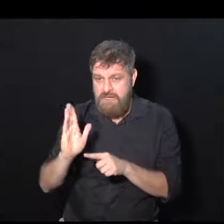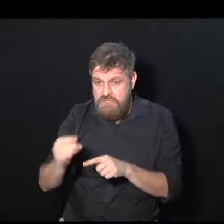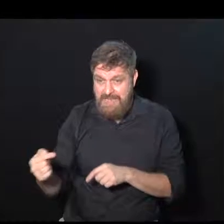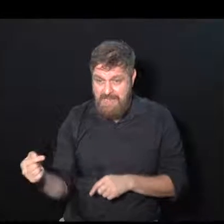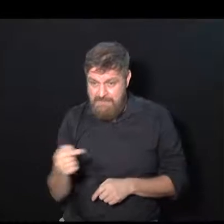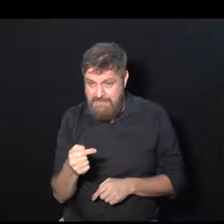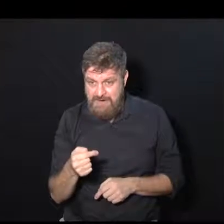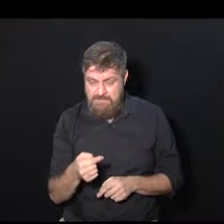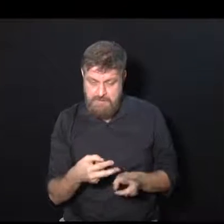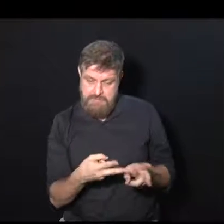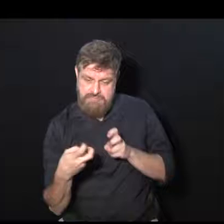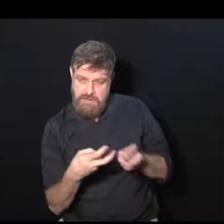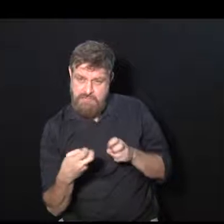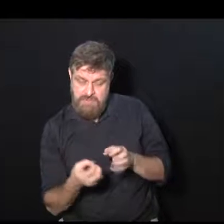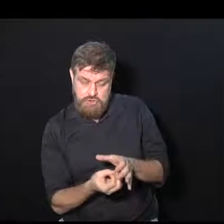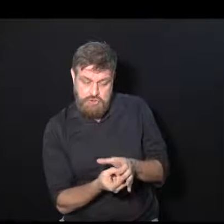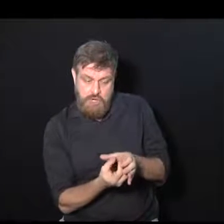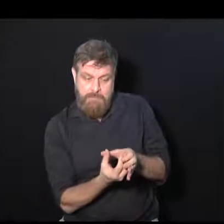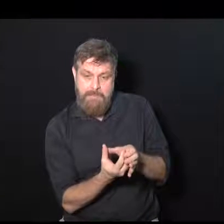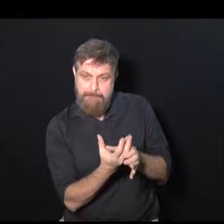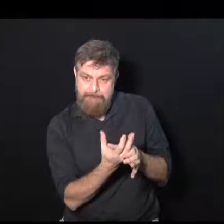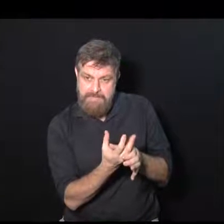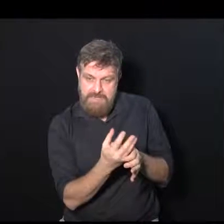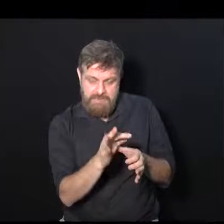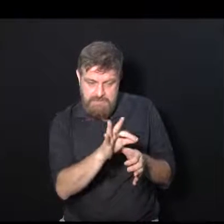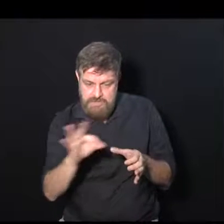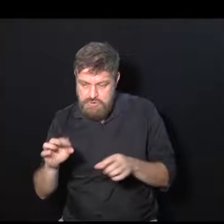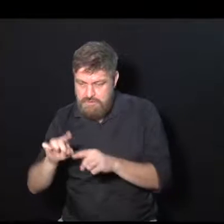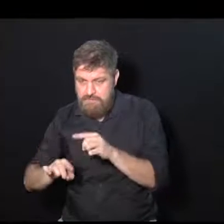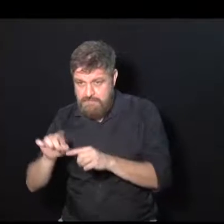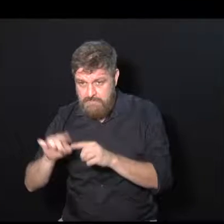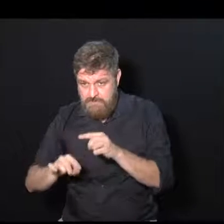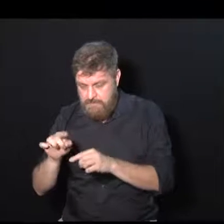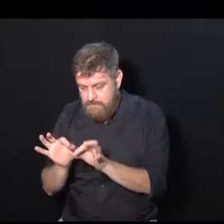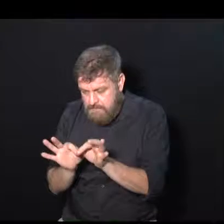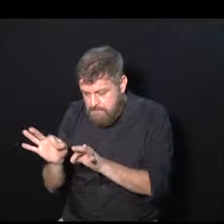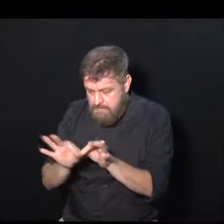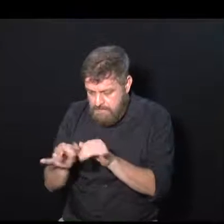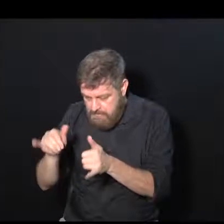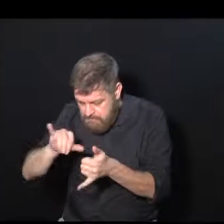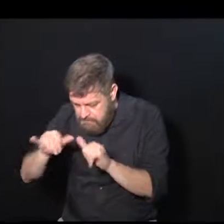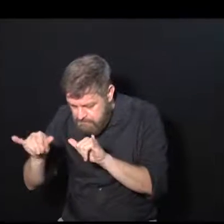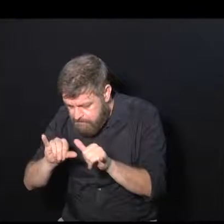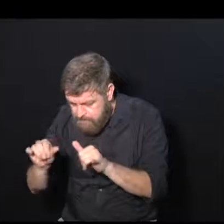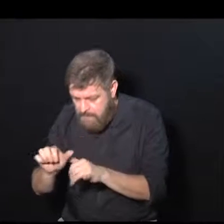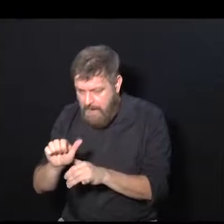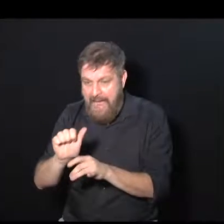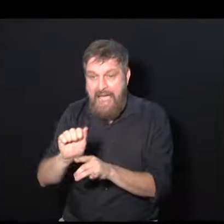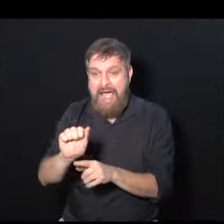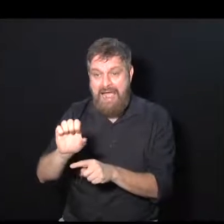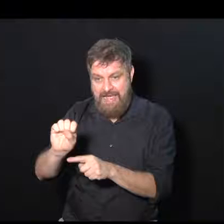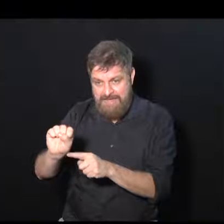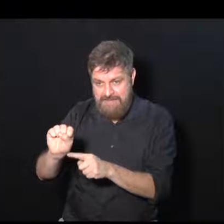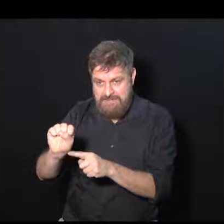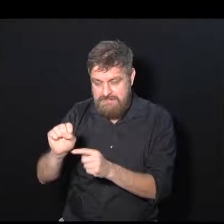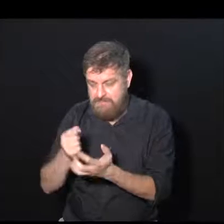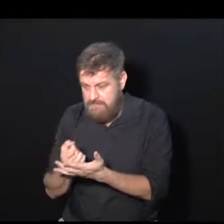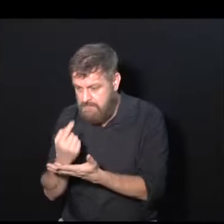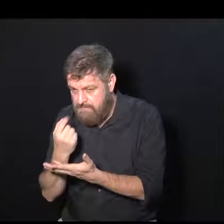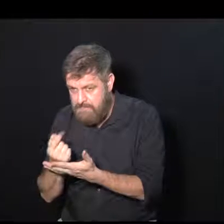foi extraído de uma planta medicinal, que é do salgueiro. Então, ela foi